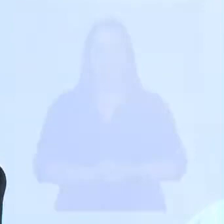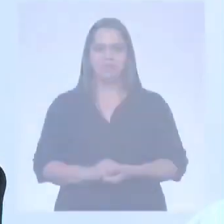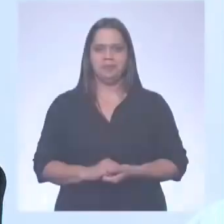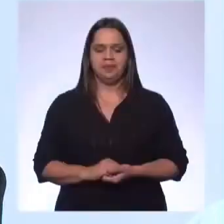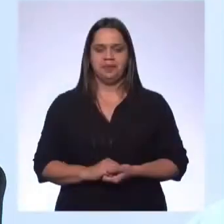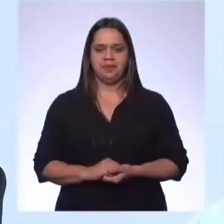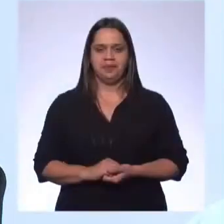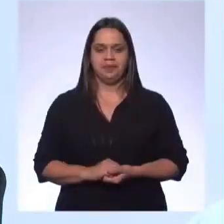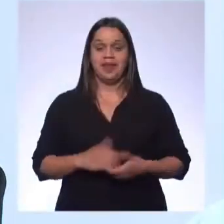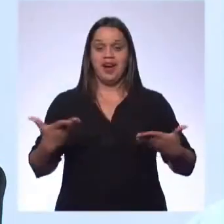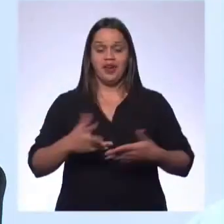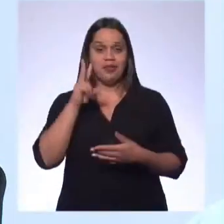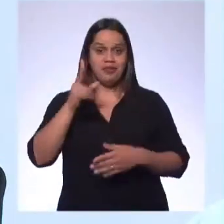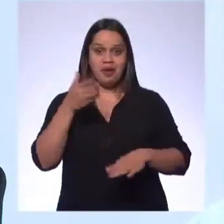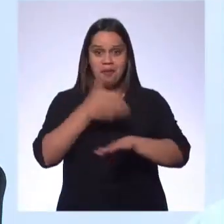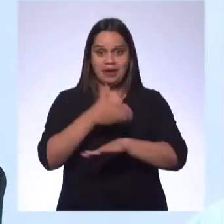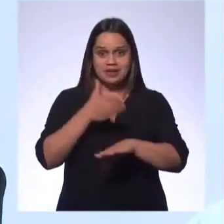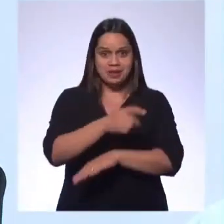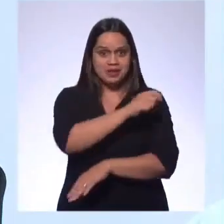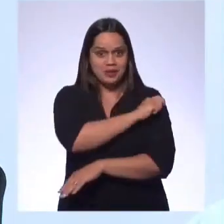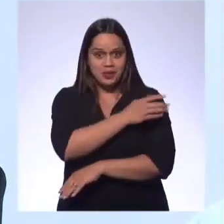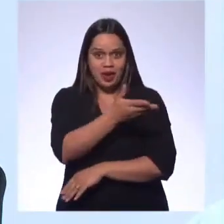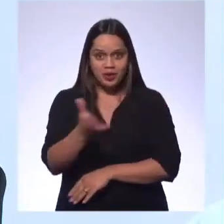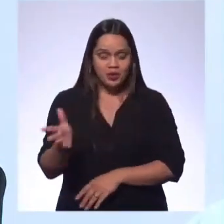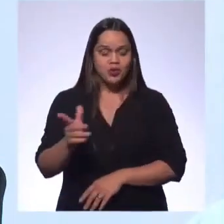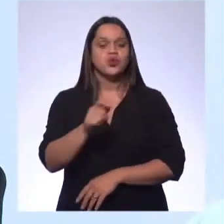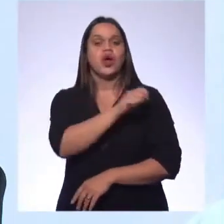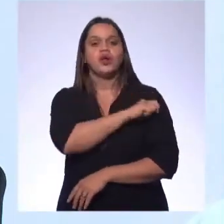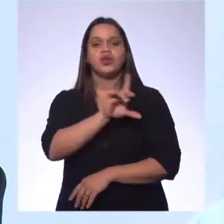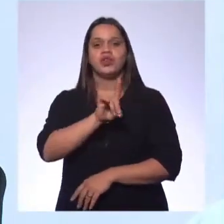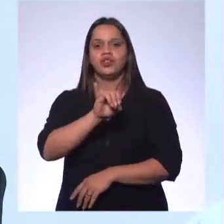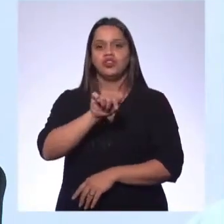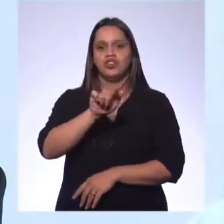E aí vamos à participação dos nossos alunos. O aluno Diego